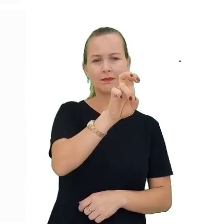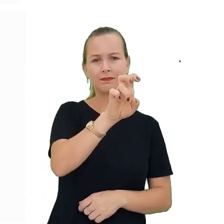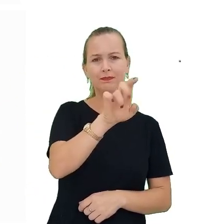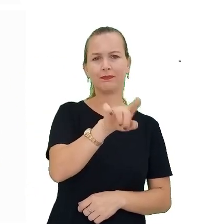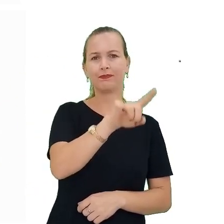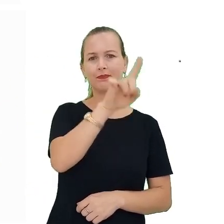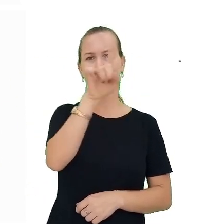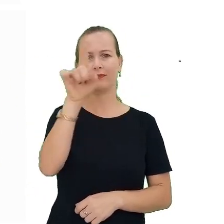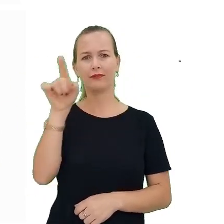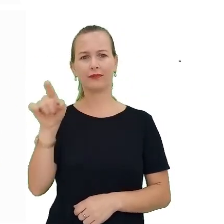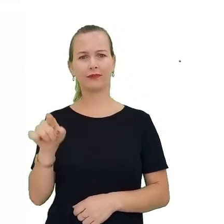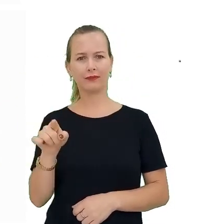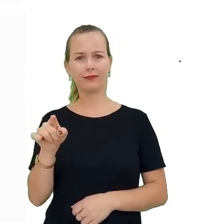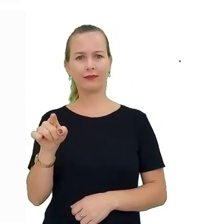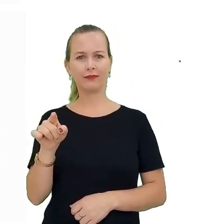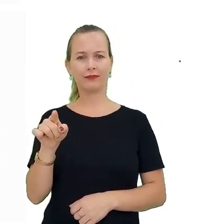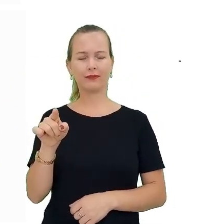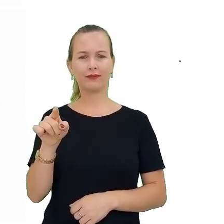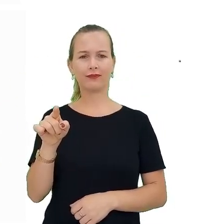30.